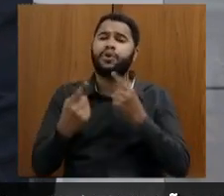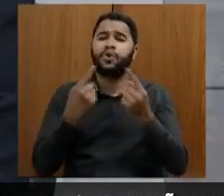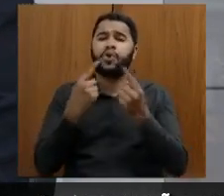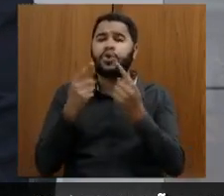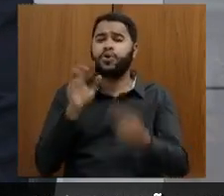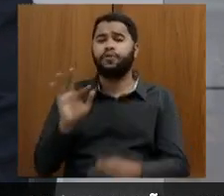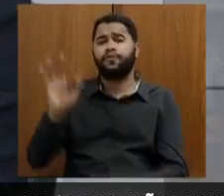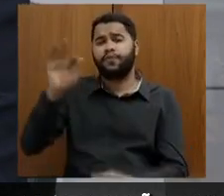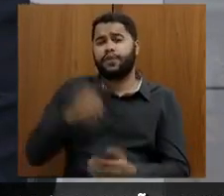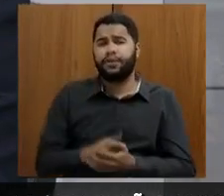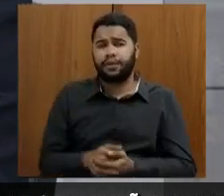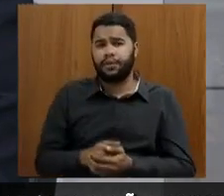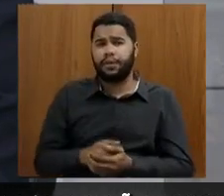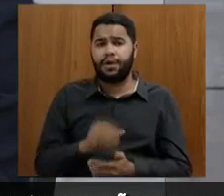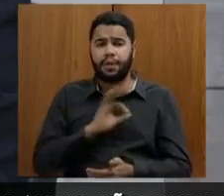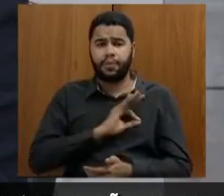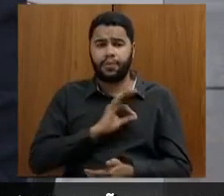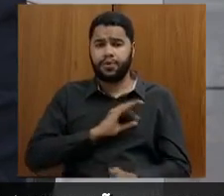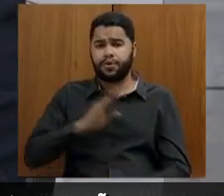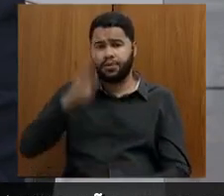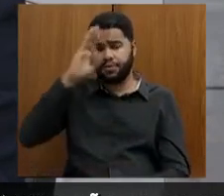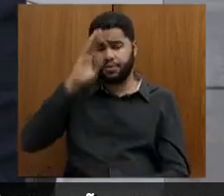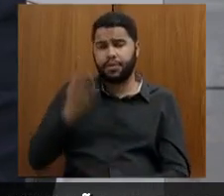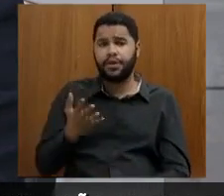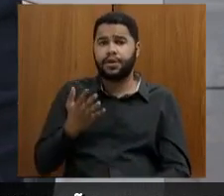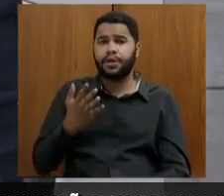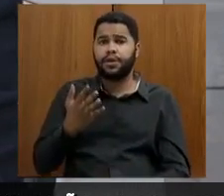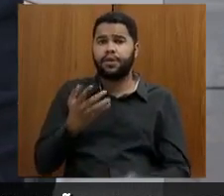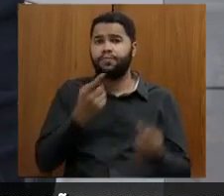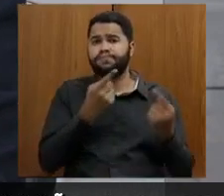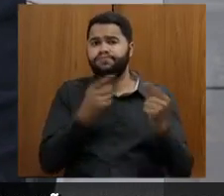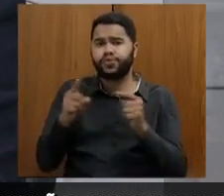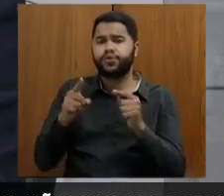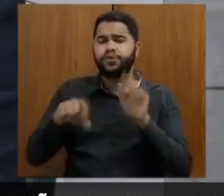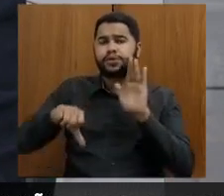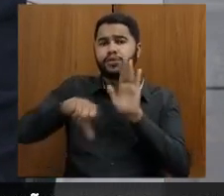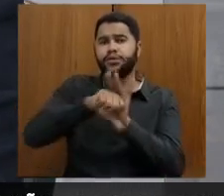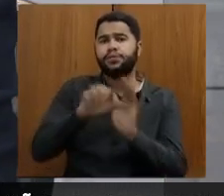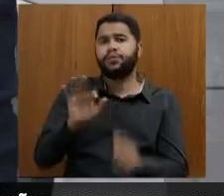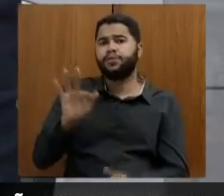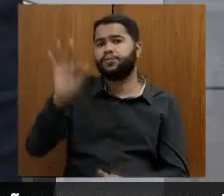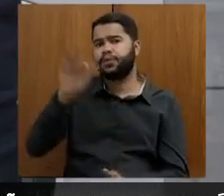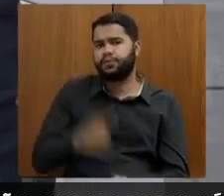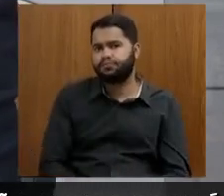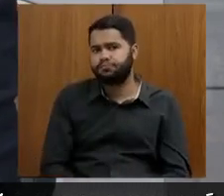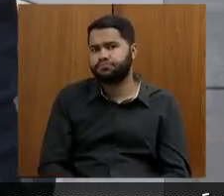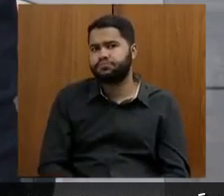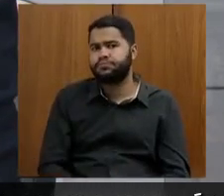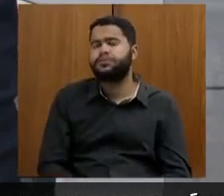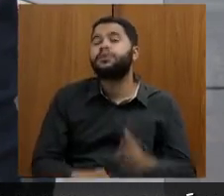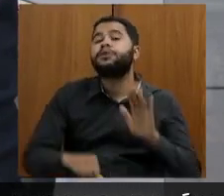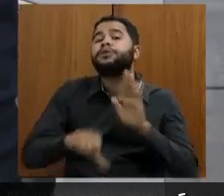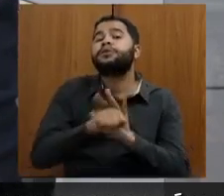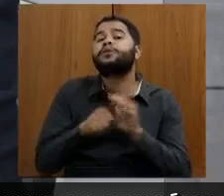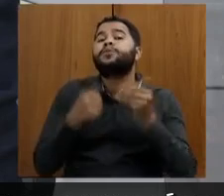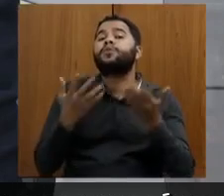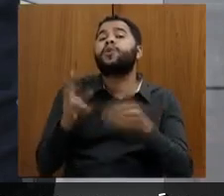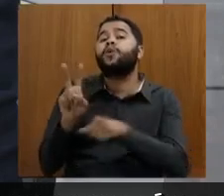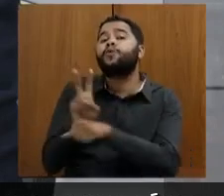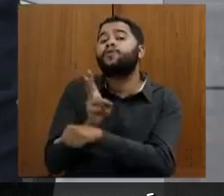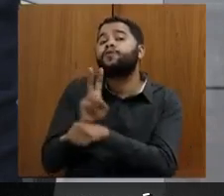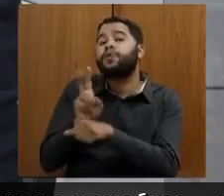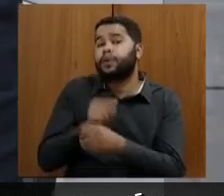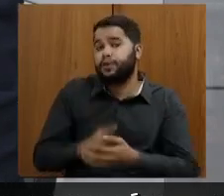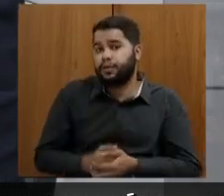rodovias federais a polícia militar Nossa tá trabalhando no combate combate crime Federal que crime era esse lá de